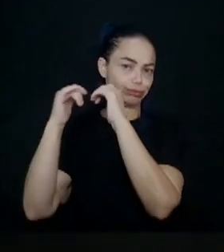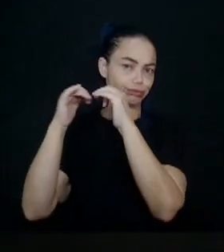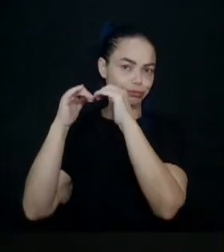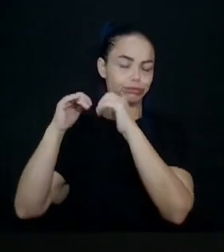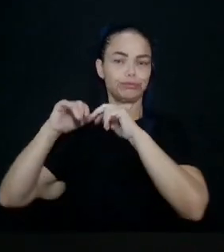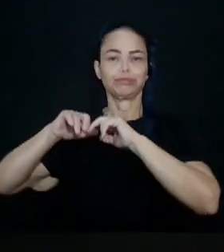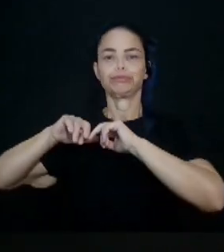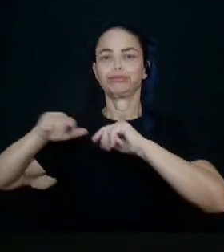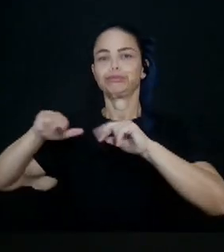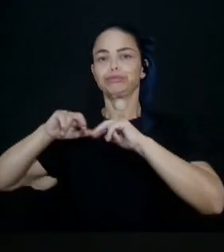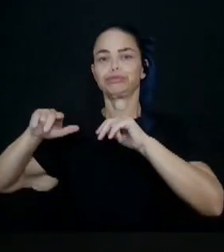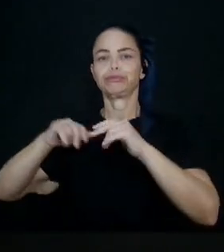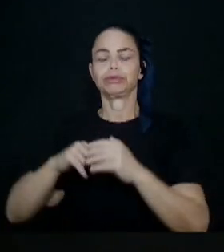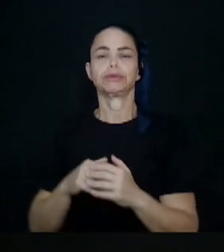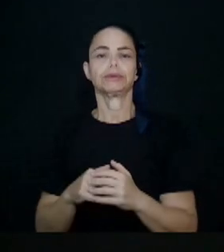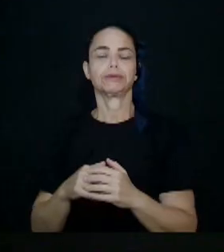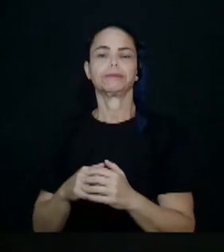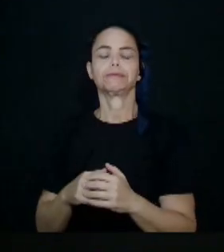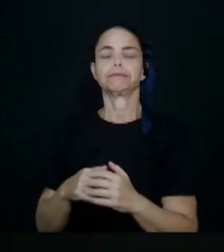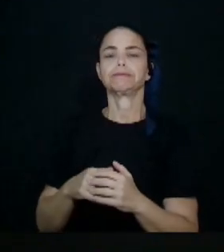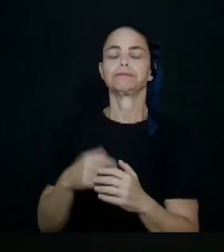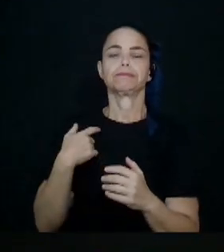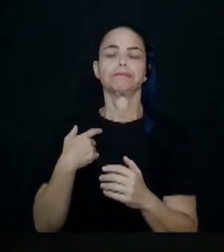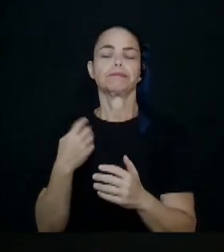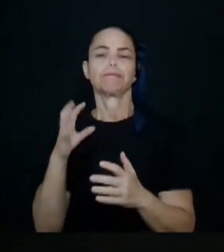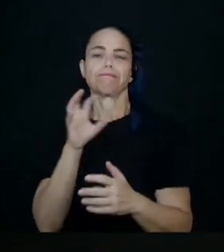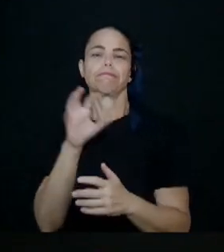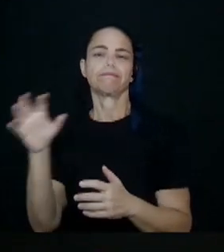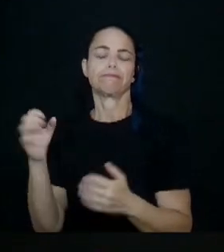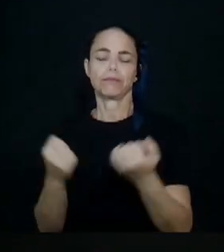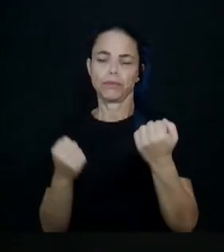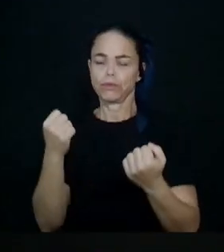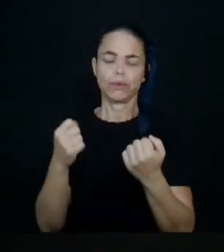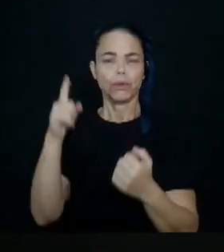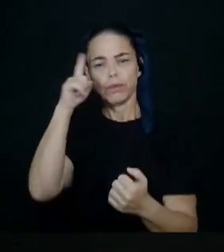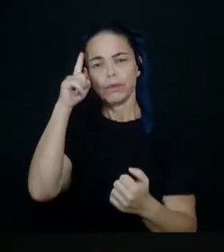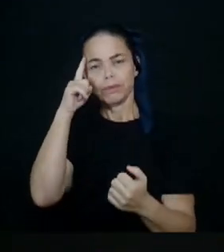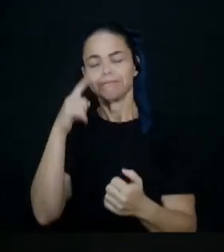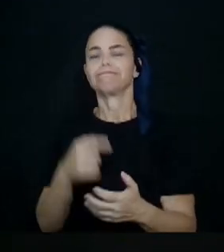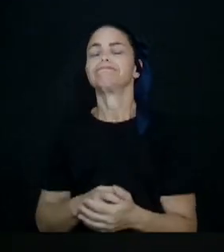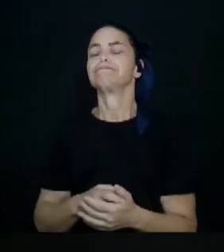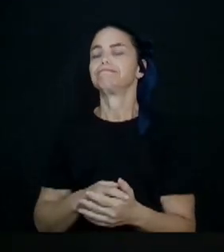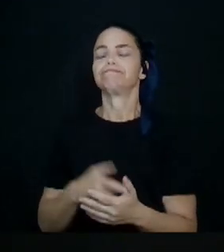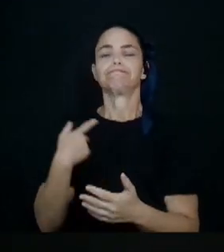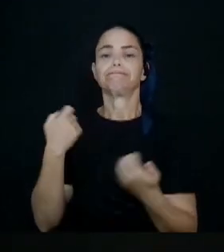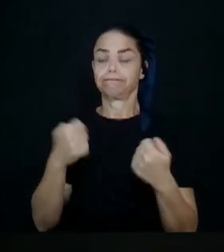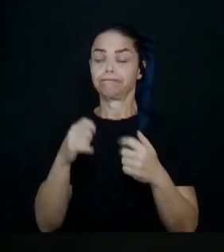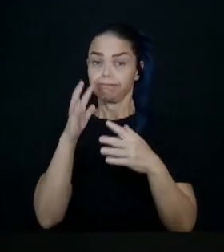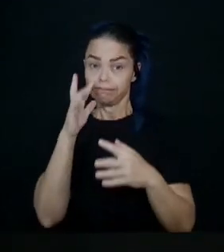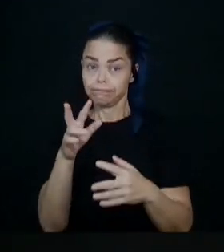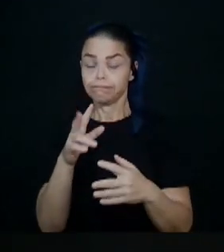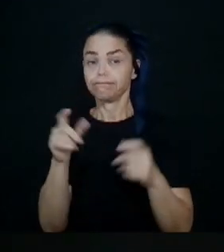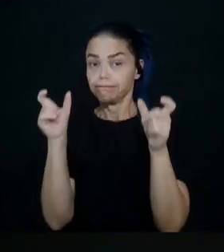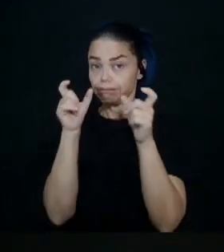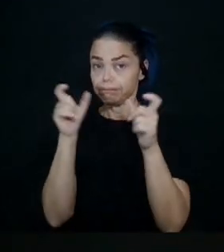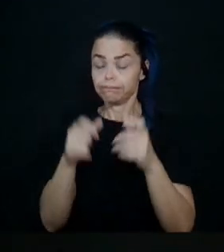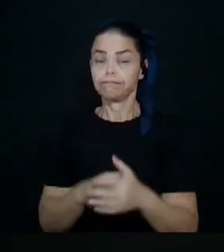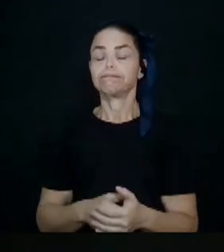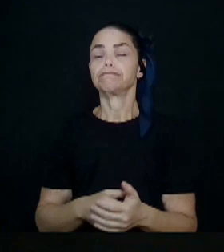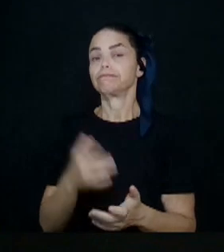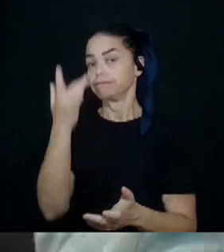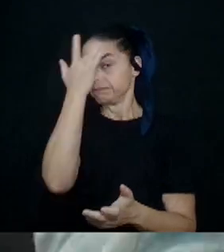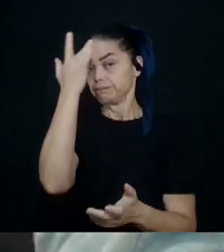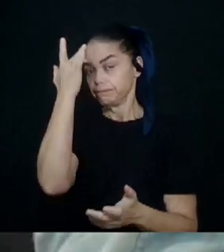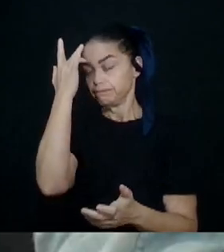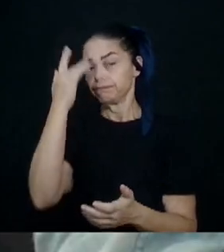vai impactar no dia a dia no trânsito? Isso é muito delicado e precisa de um olhar atento na questão da saúde mental.